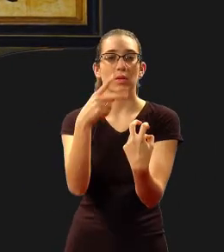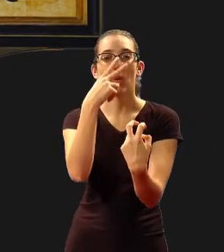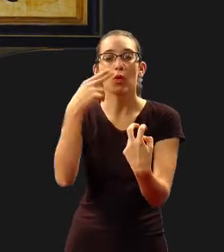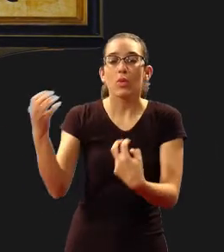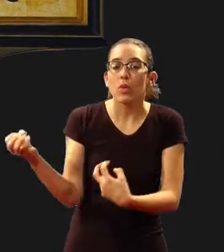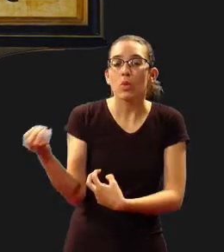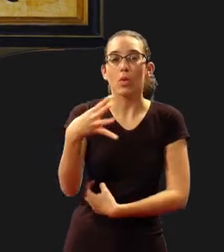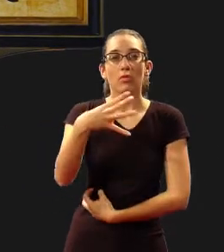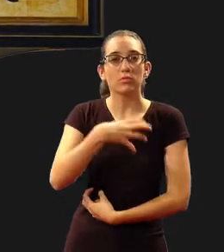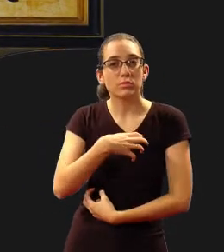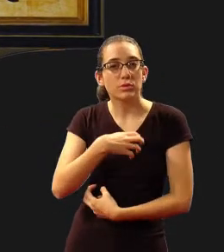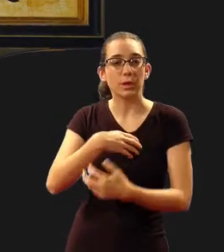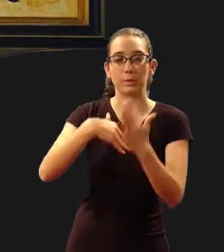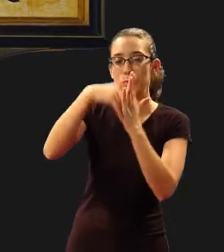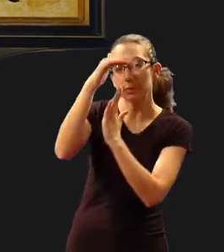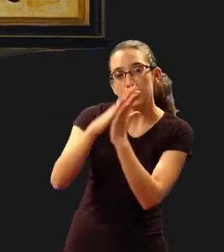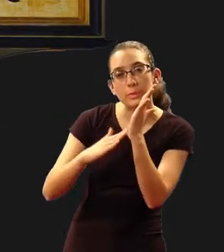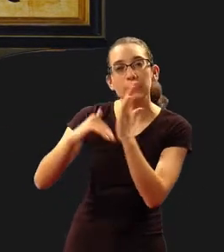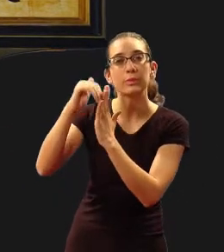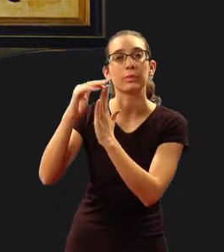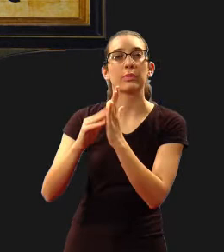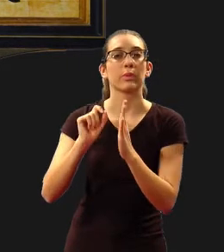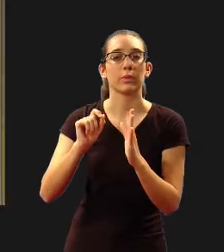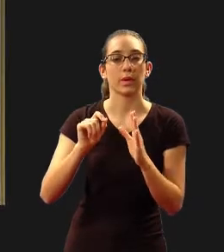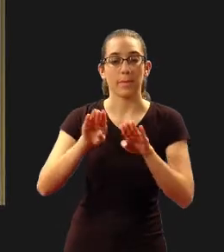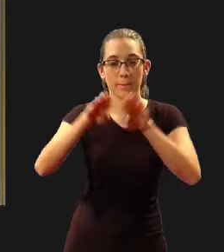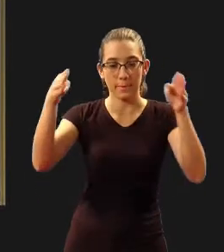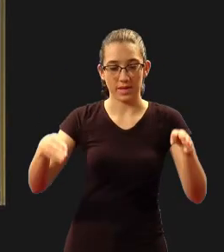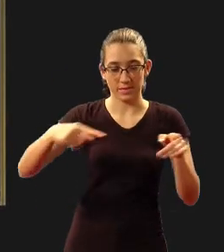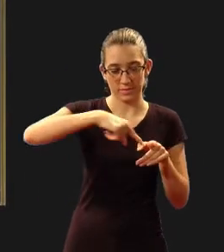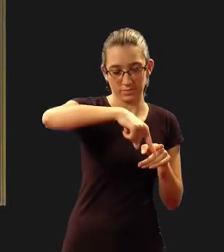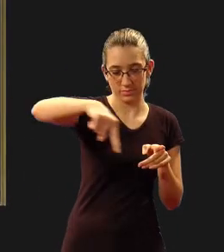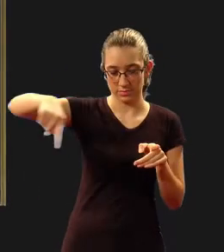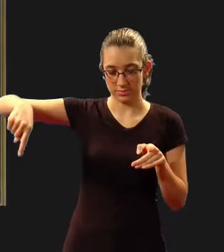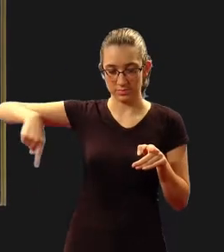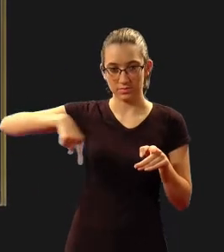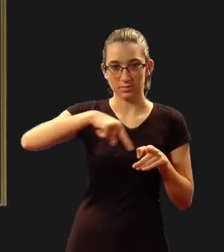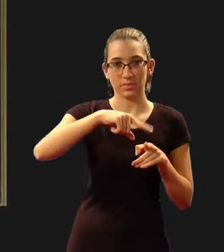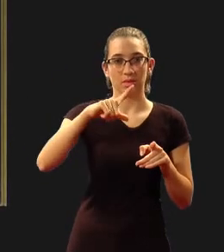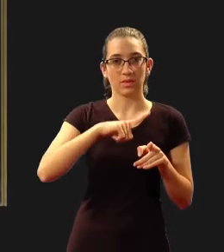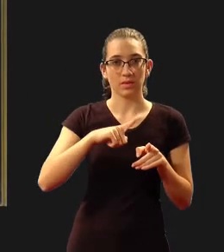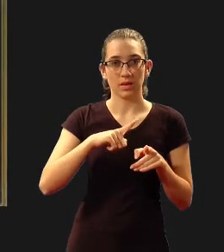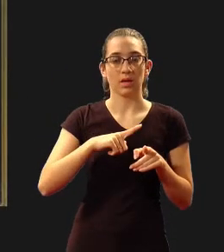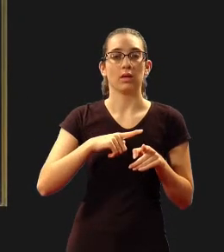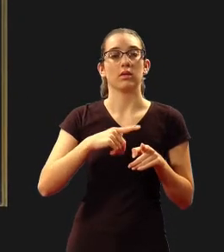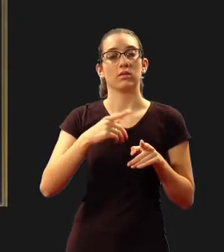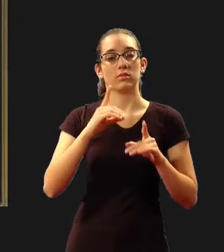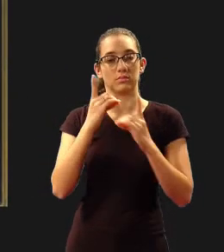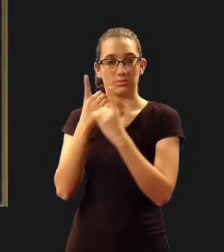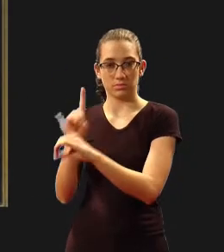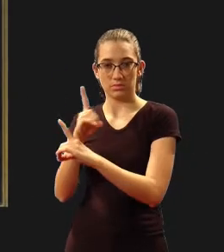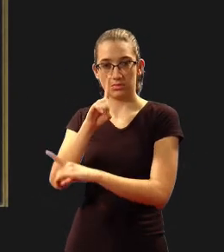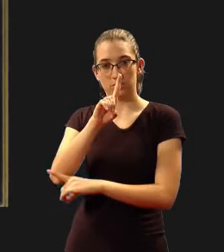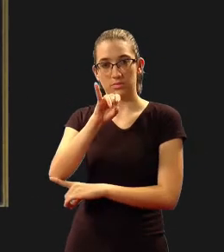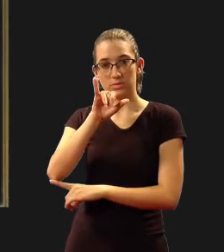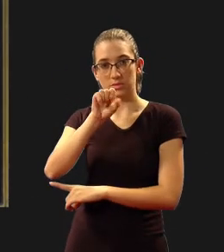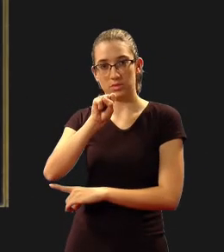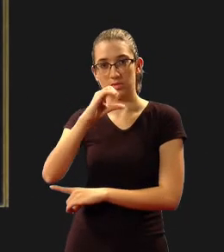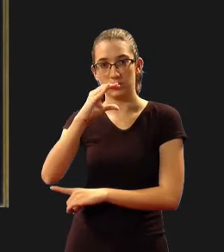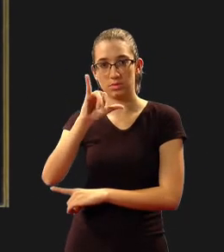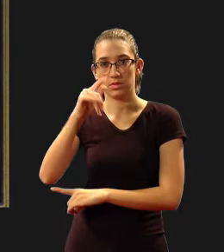através dessa nova forma de pintar, uma mesa redonda, onde aparecem então